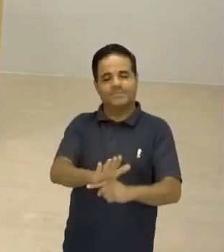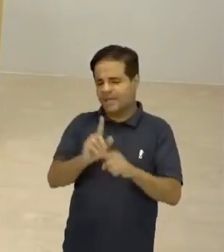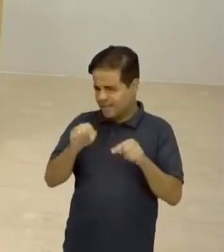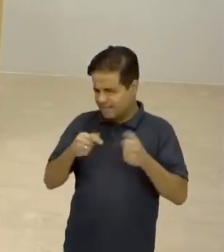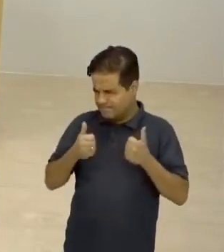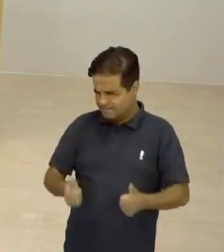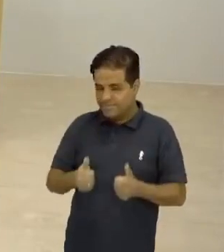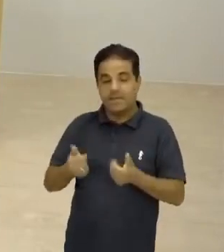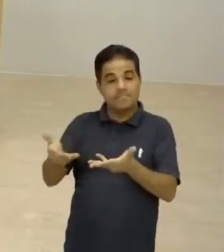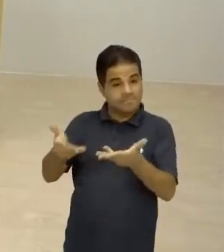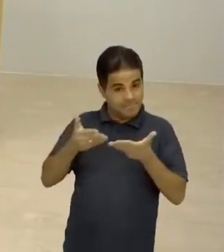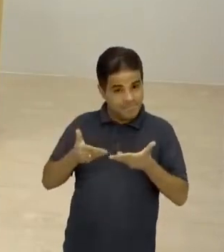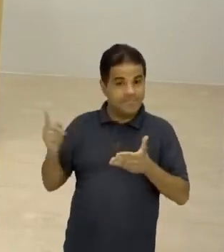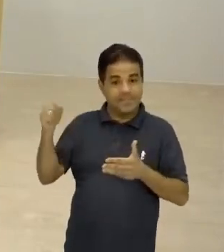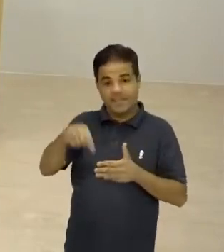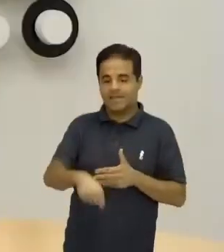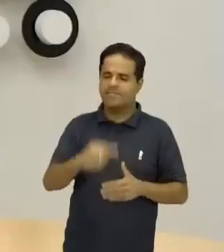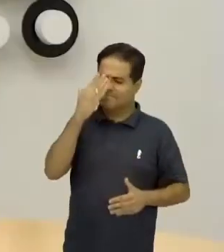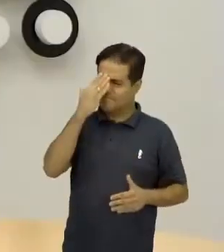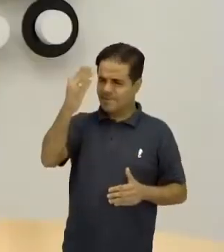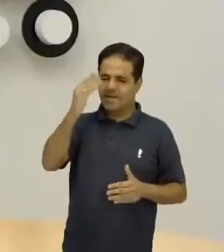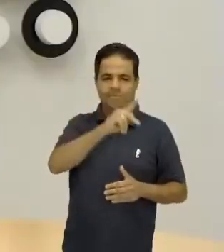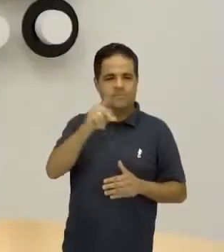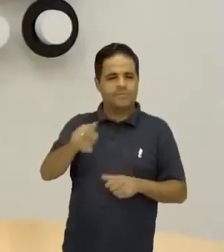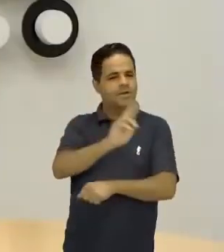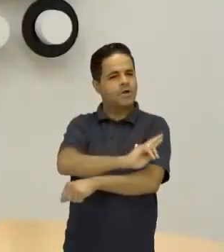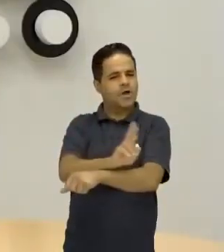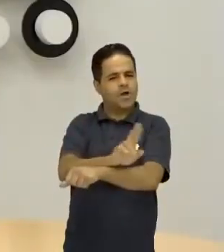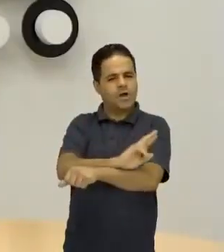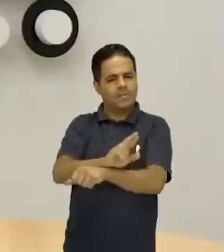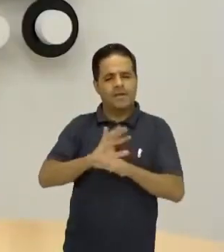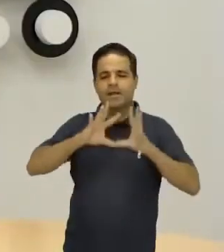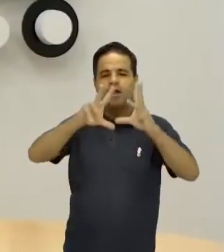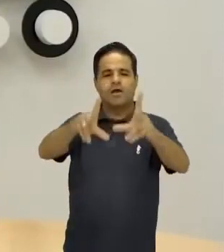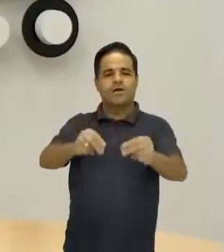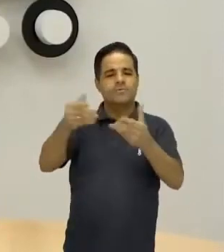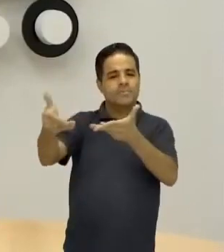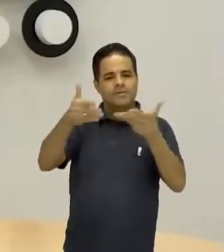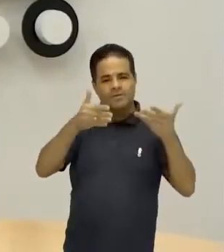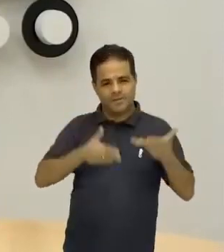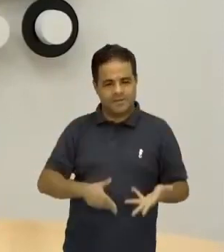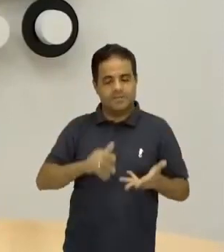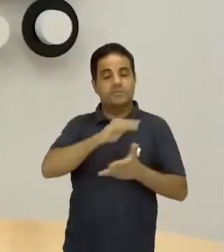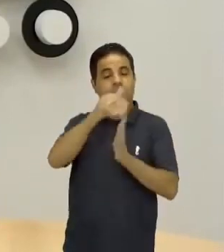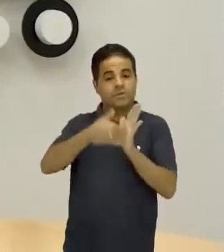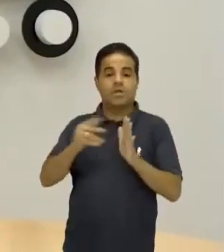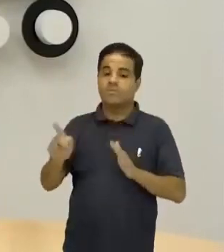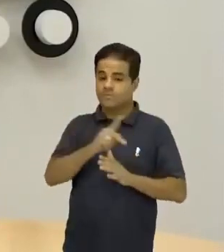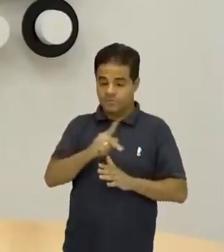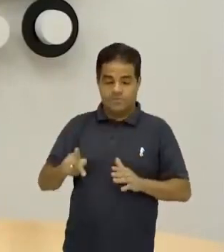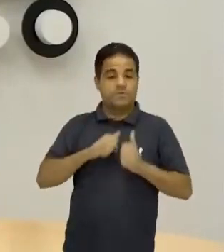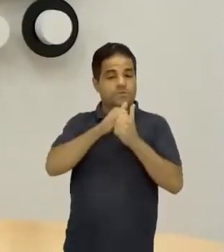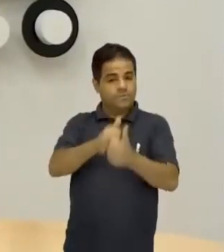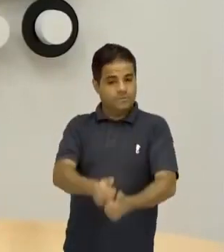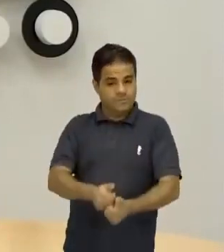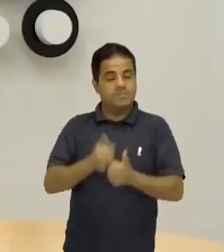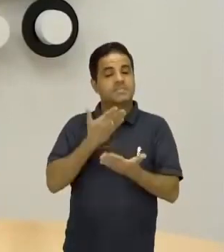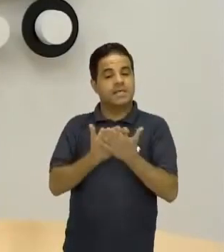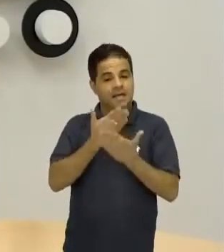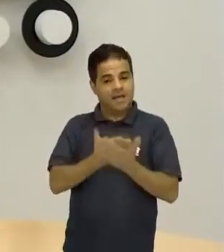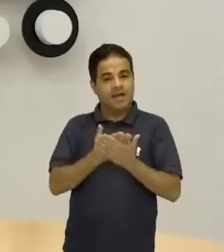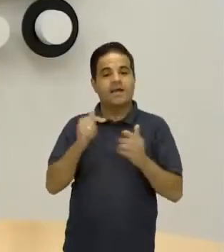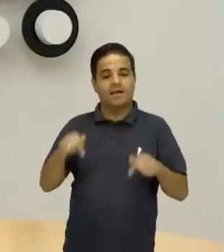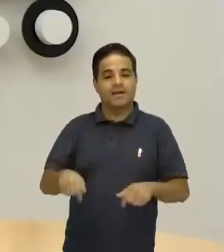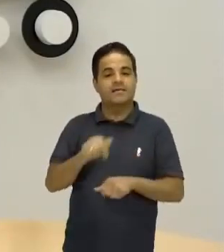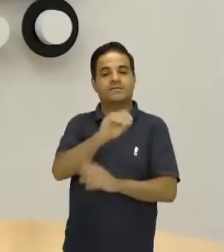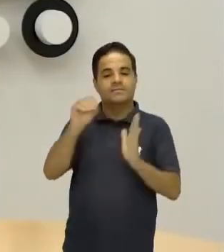Inês? Bem-vinda! Obrigada, professora Roberta. Sejam também todos bem-vindos, professores e pais que acompanham as nossas aulas aqui no